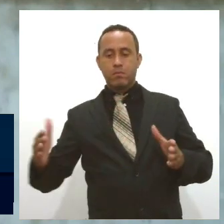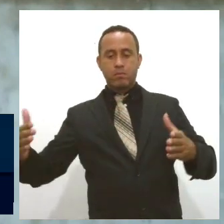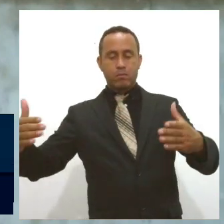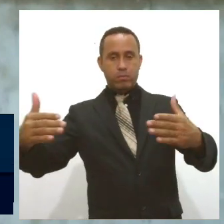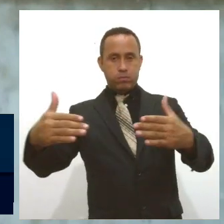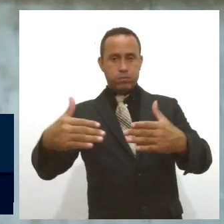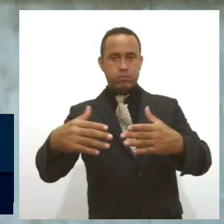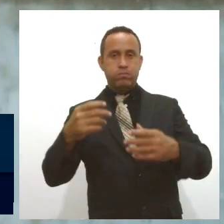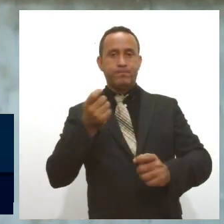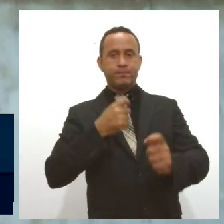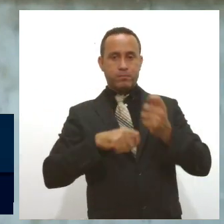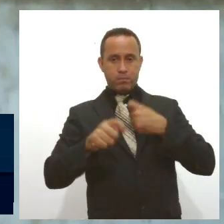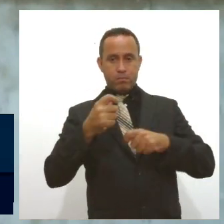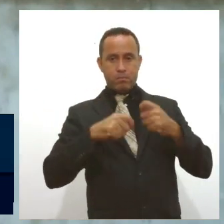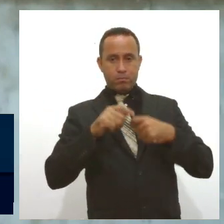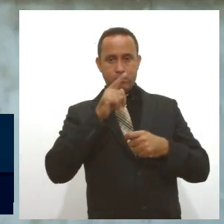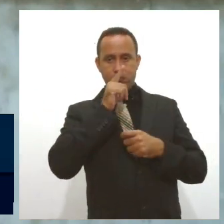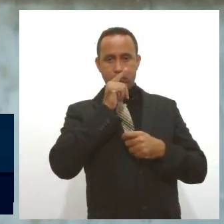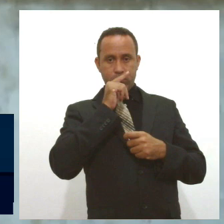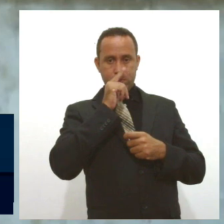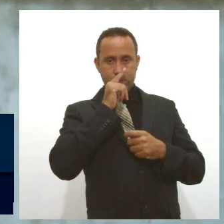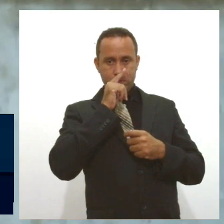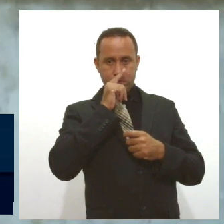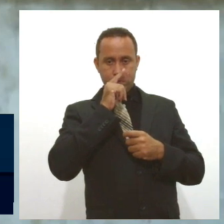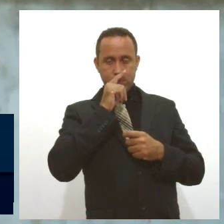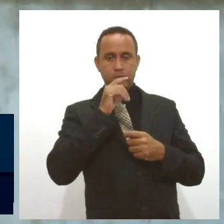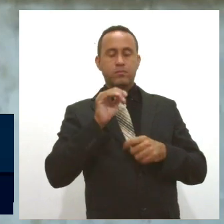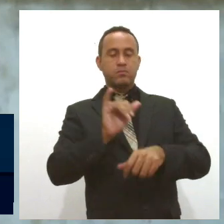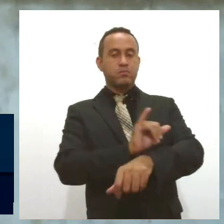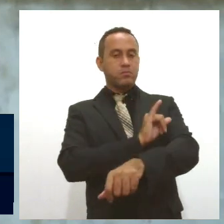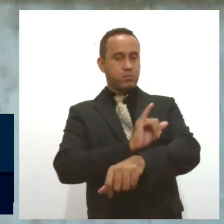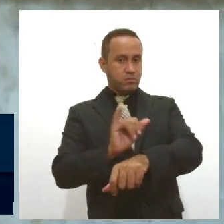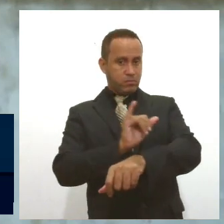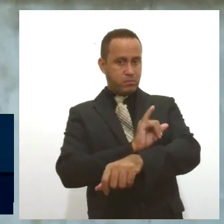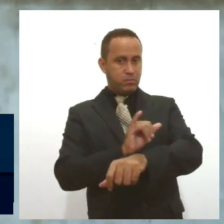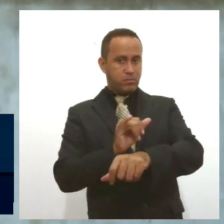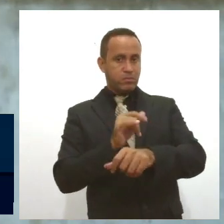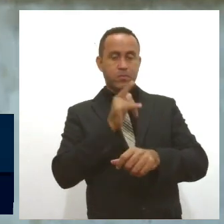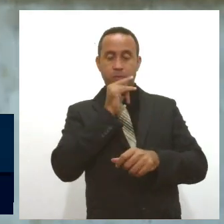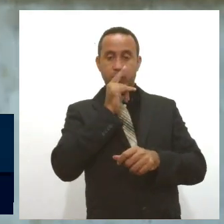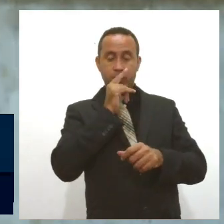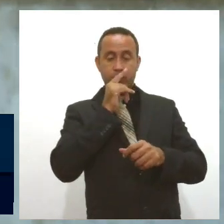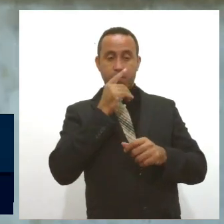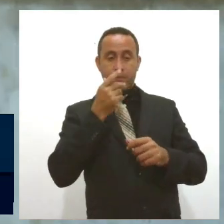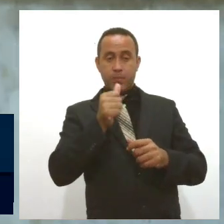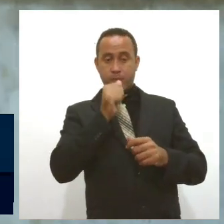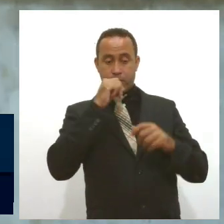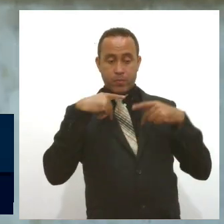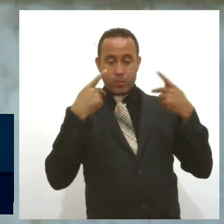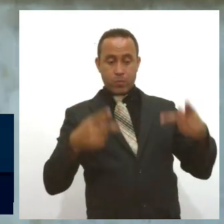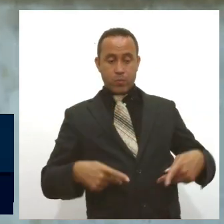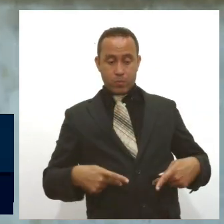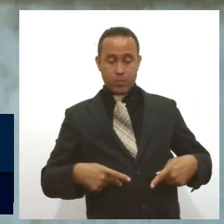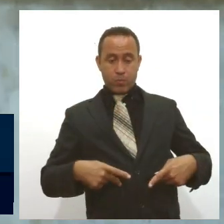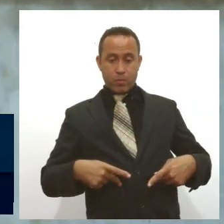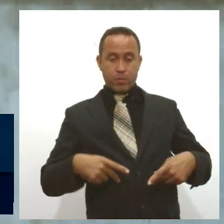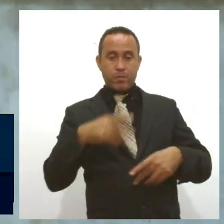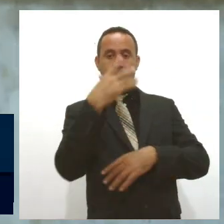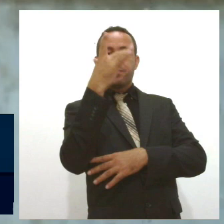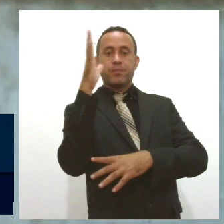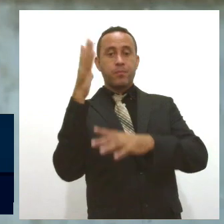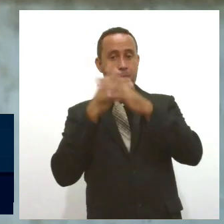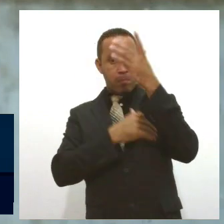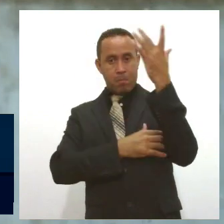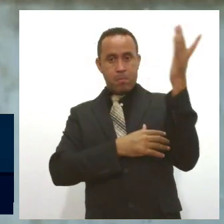dois reservatórios muito, muito estratégicos, não só para abastecimento humano, mas também para irrigação, que é o Jacarecica